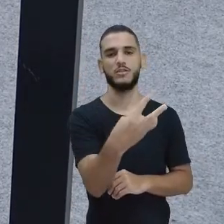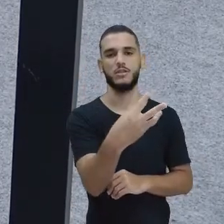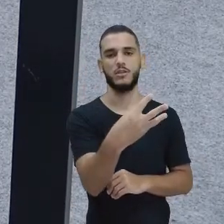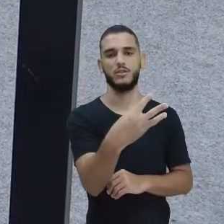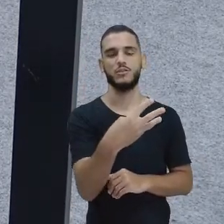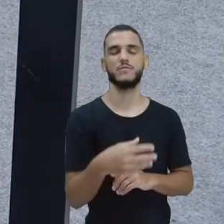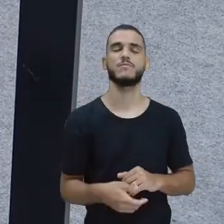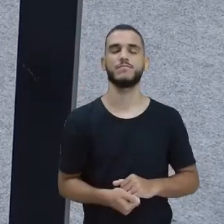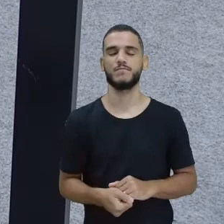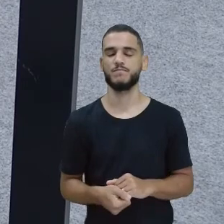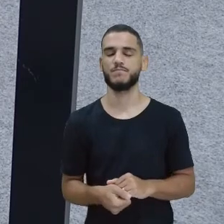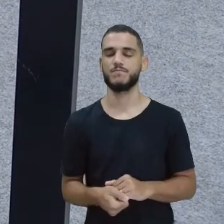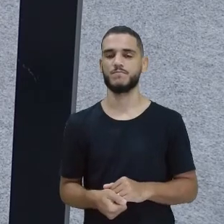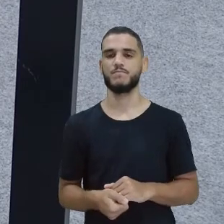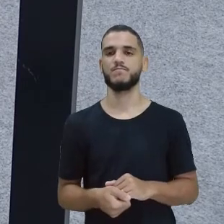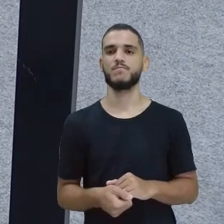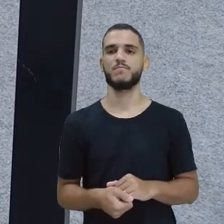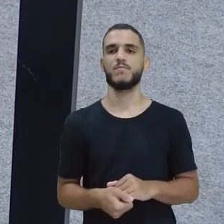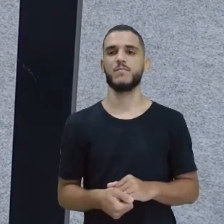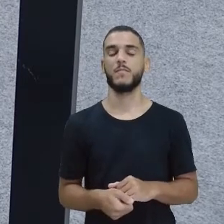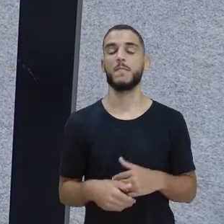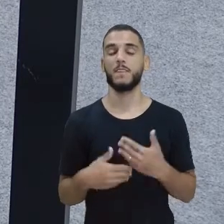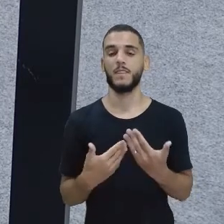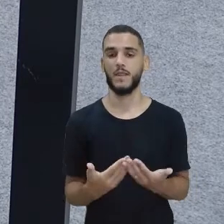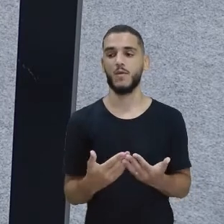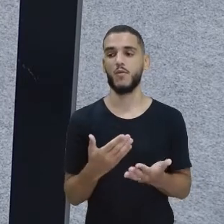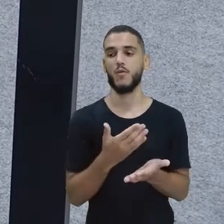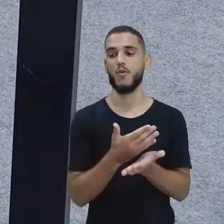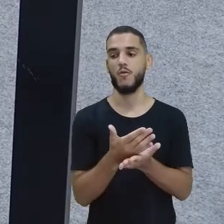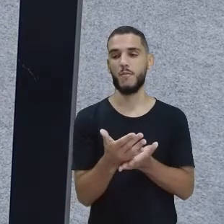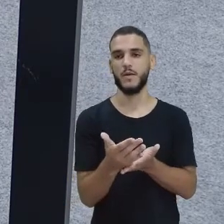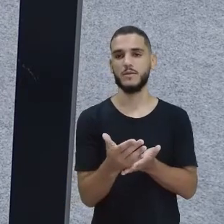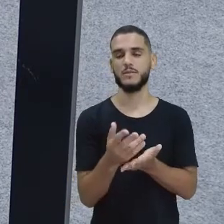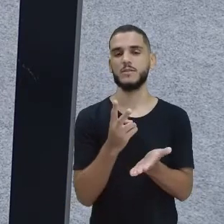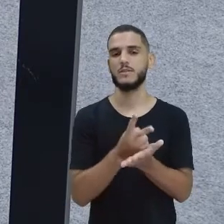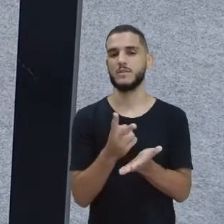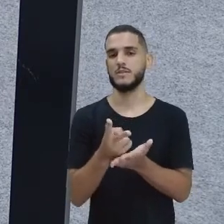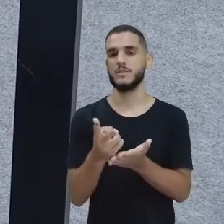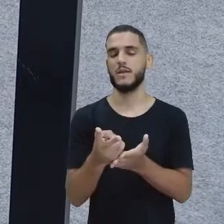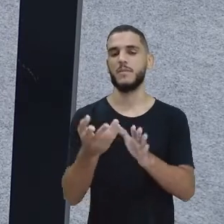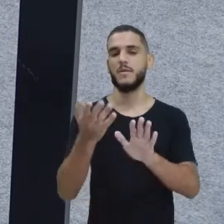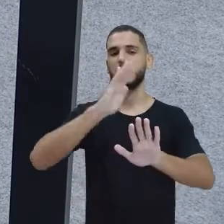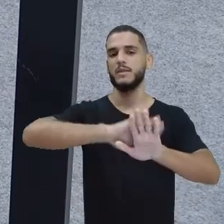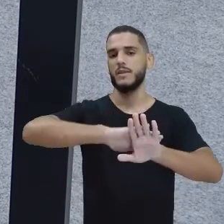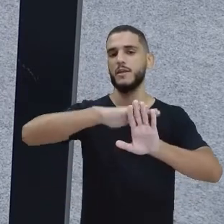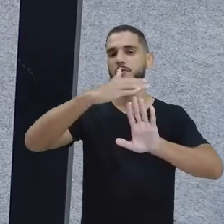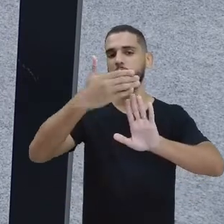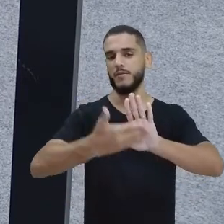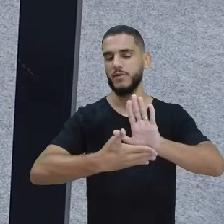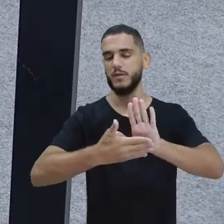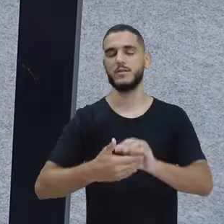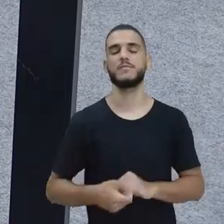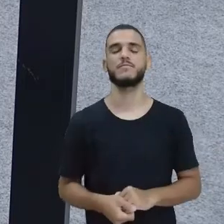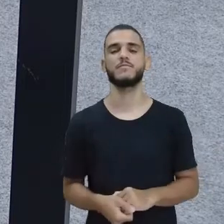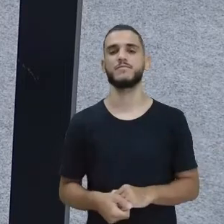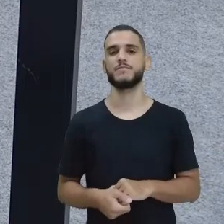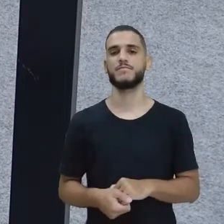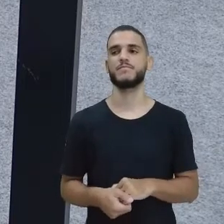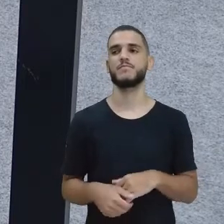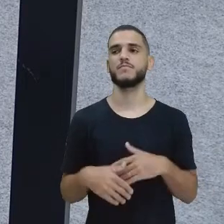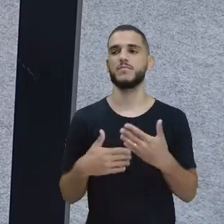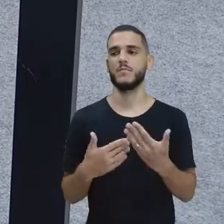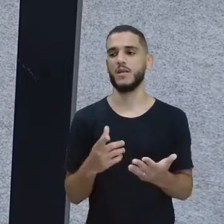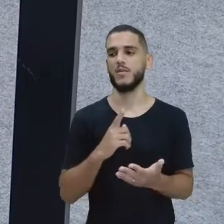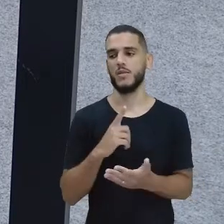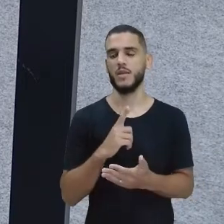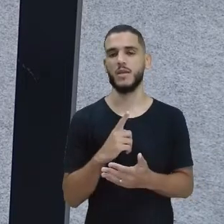resolver a partir da unidade de trás, que eu começo a resolver sempre de trás para frente, tá certo? Então, nós